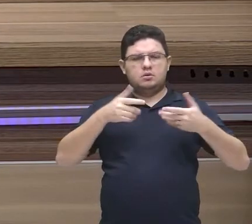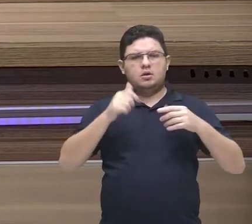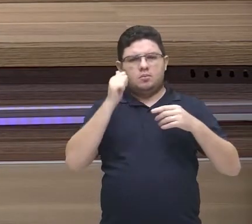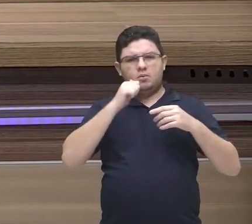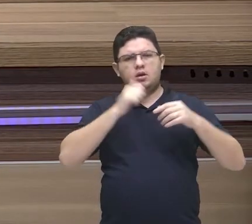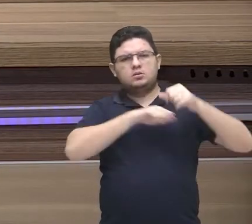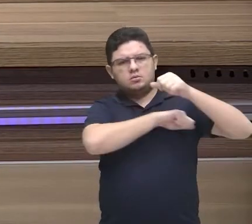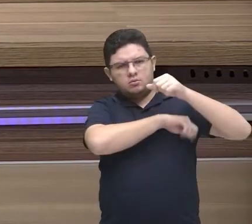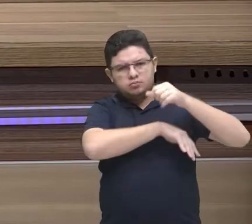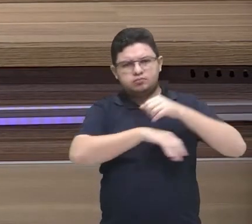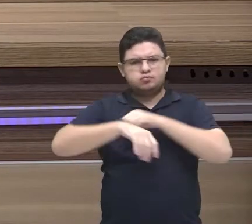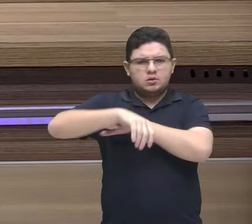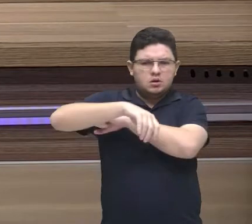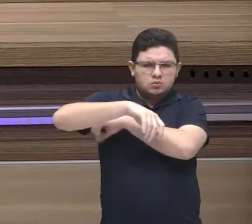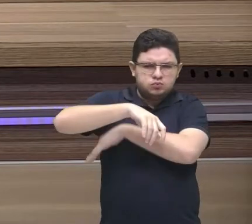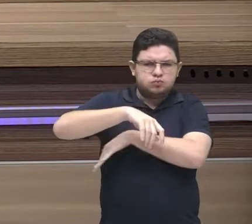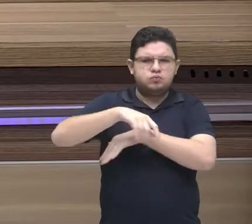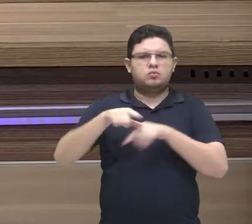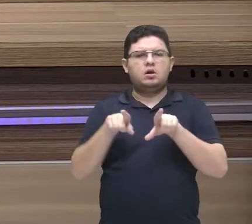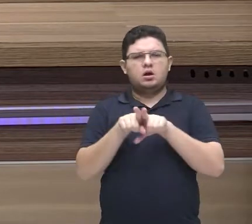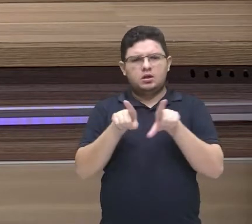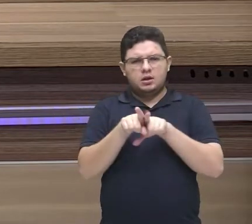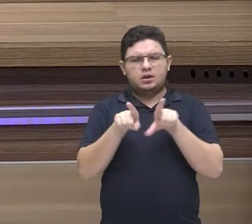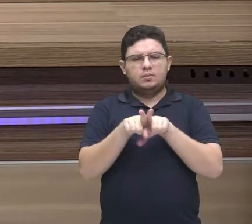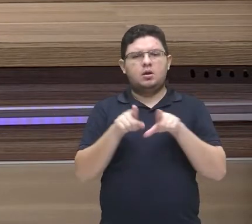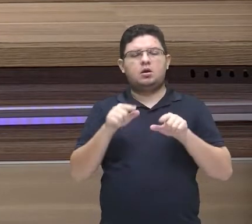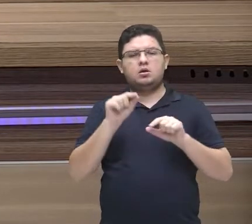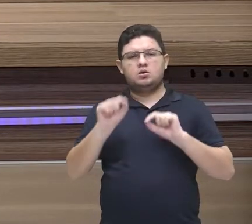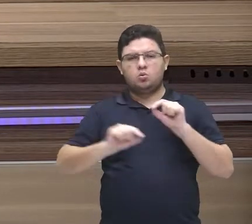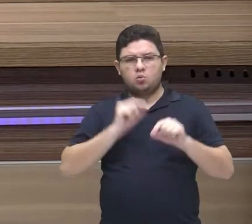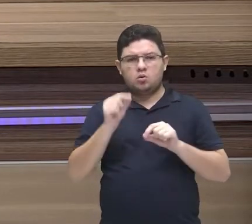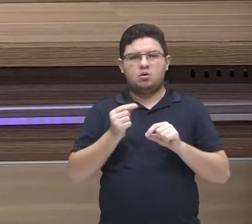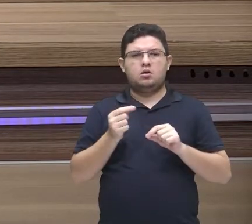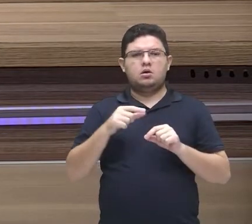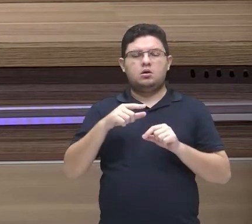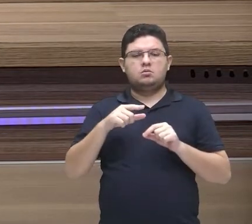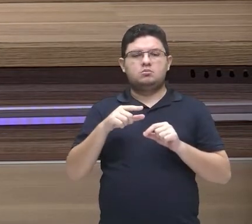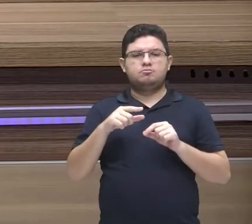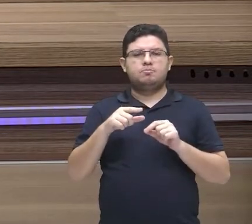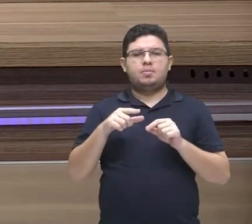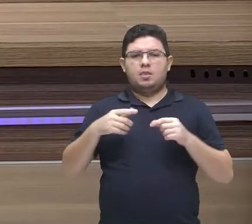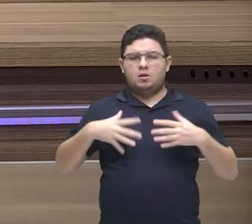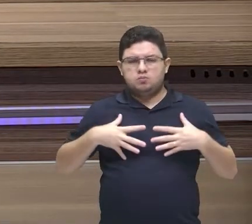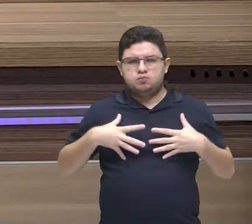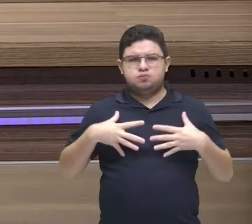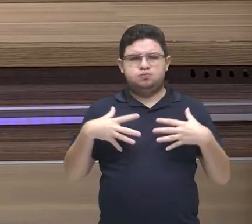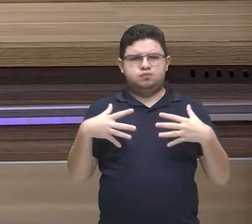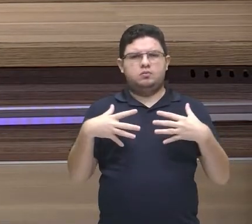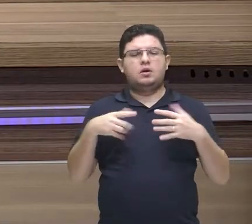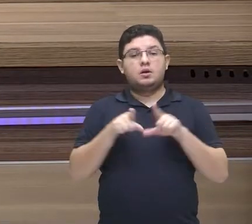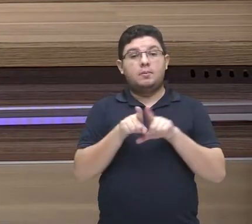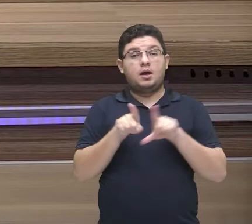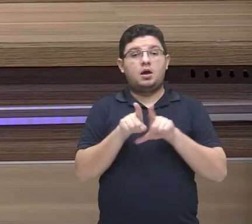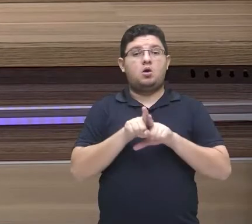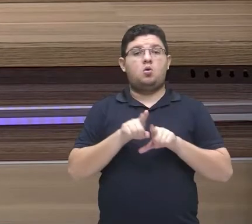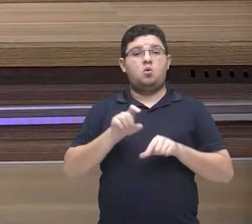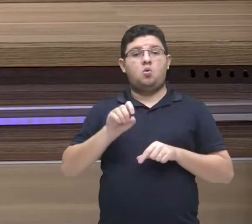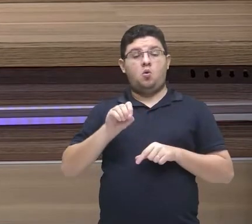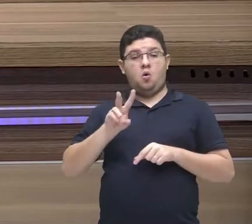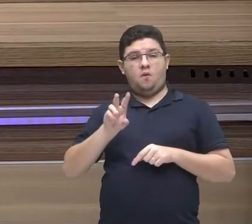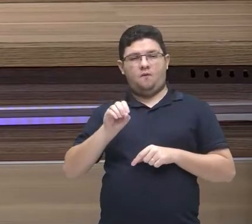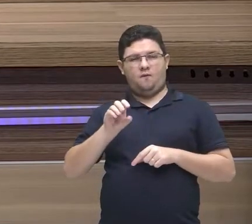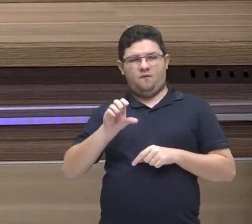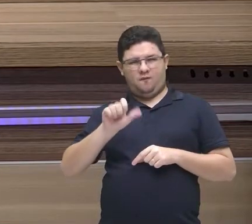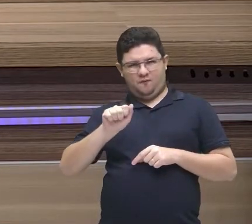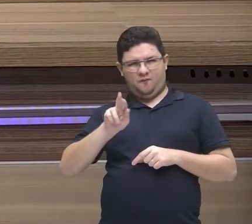vem, aí ela começa a ter um desenvolvimento no ovário, né, que aumenta a produção